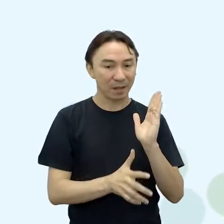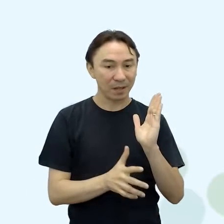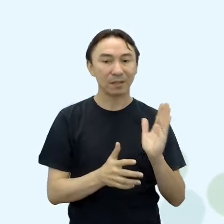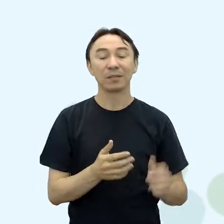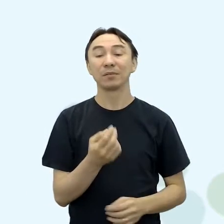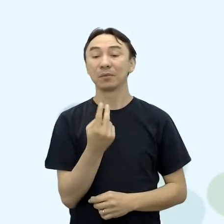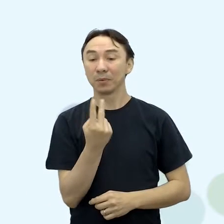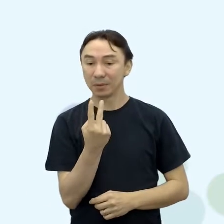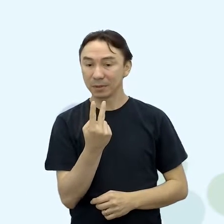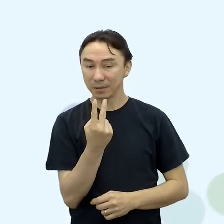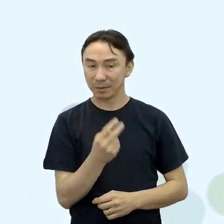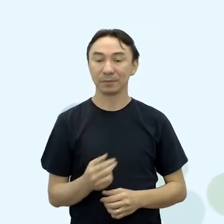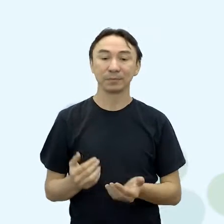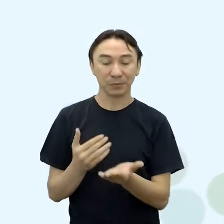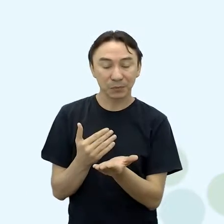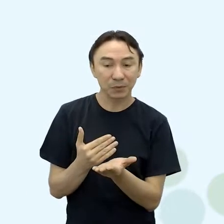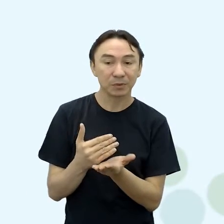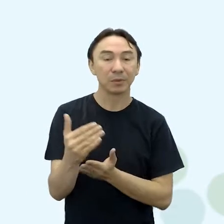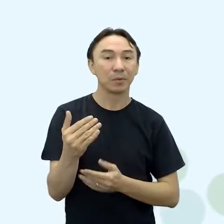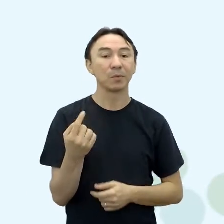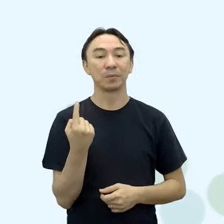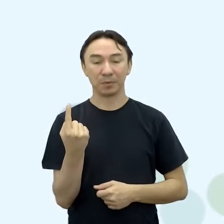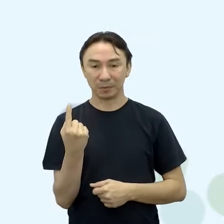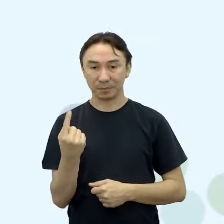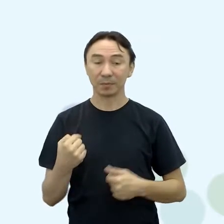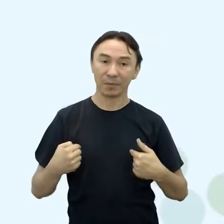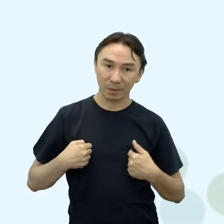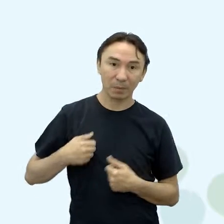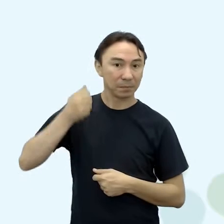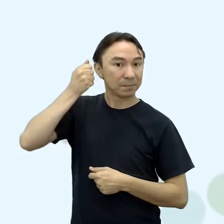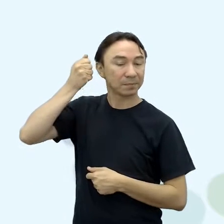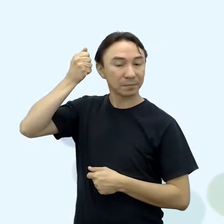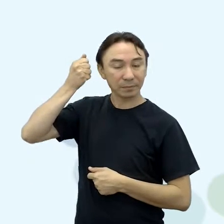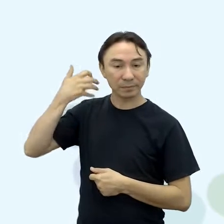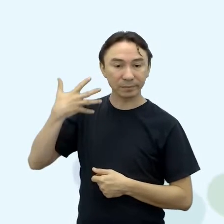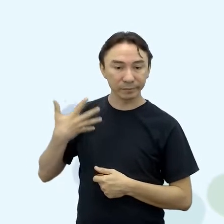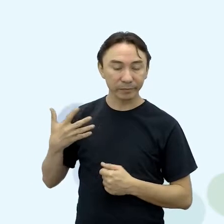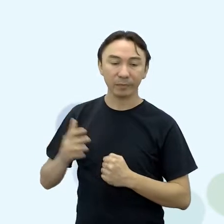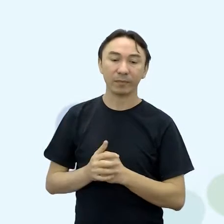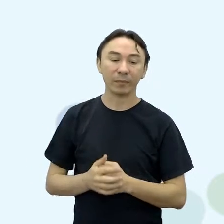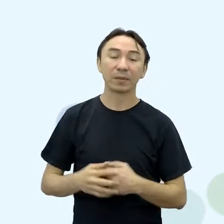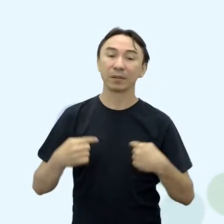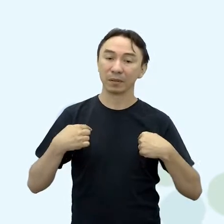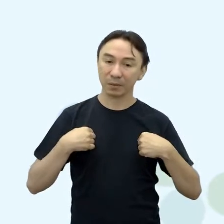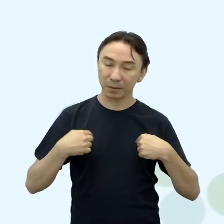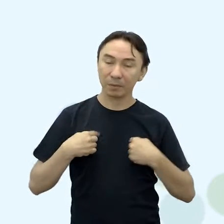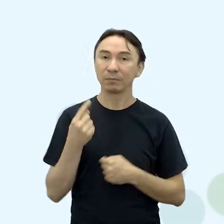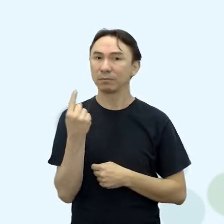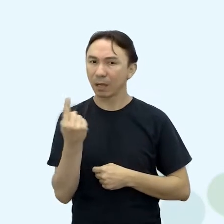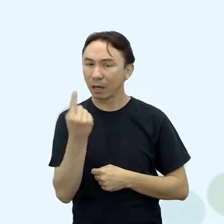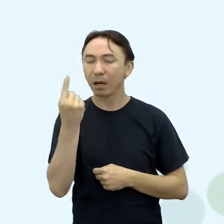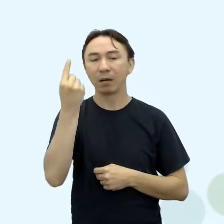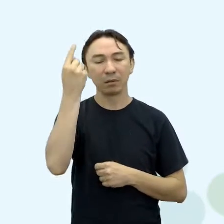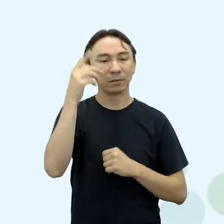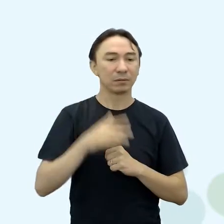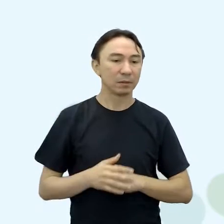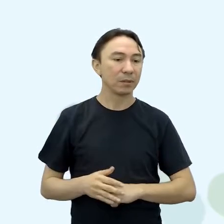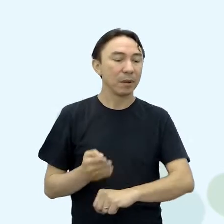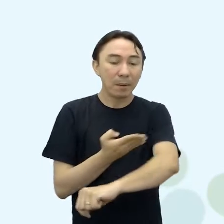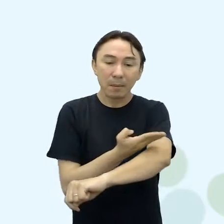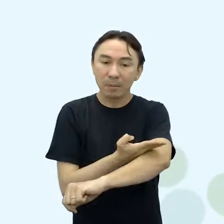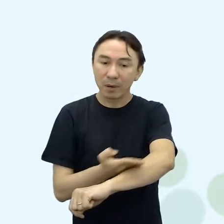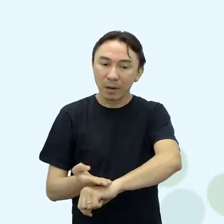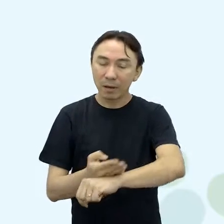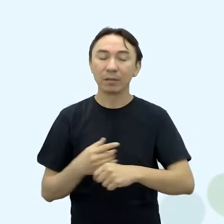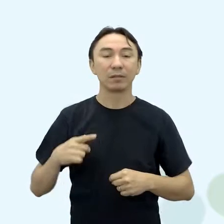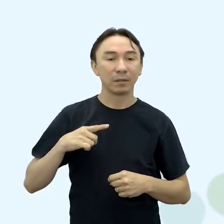introdução 1. Vou fazer a minha descrição para vocês. Então, eu sou alta, branca, cabelos cacheados na